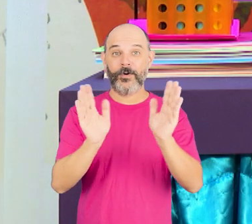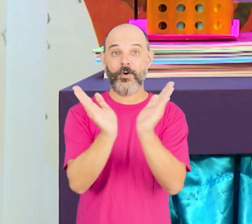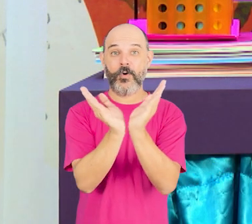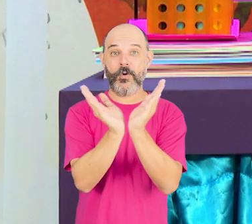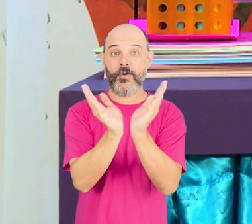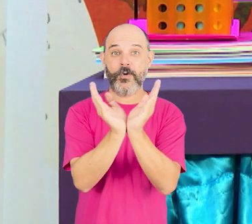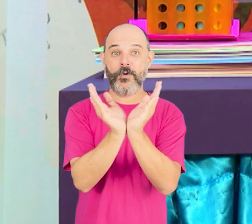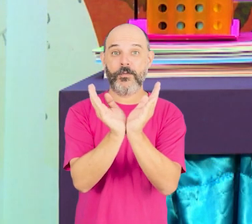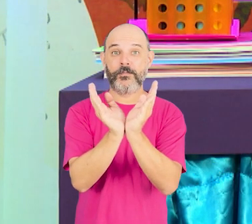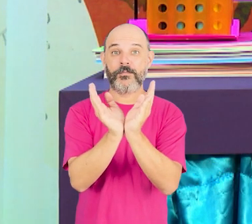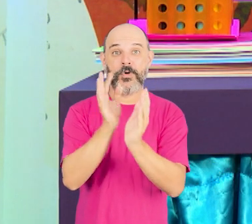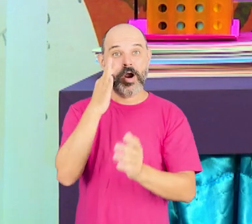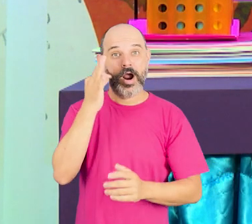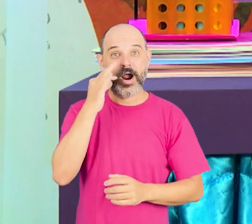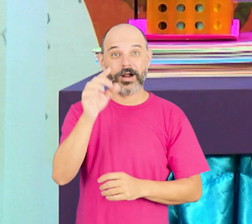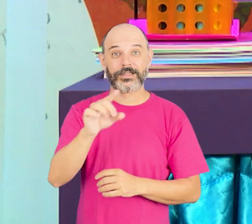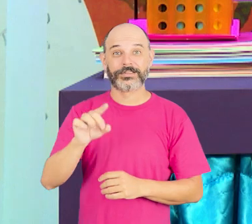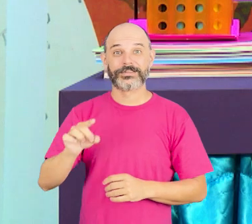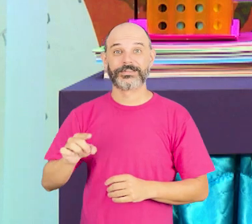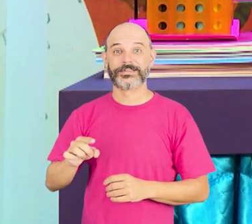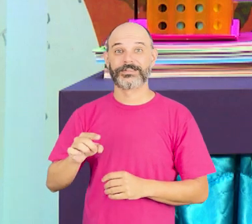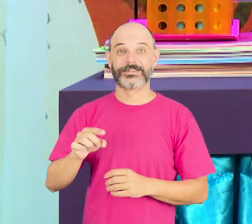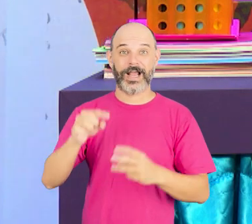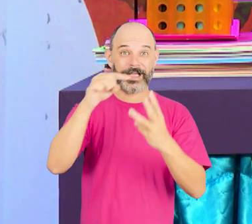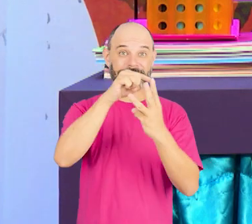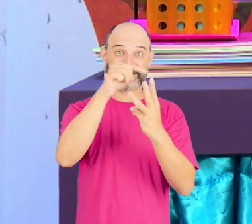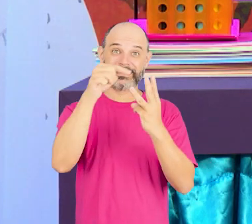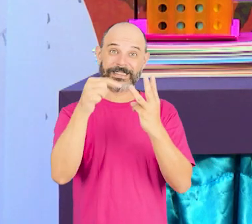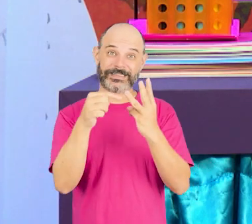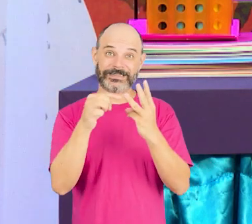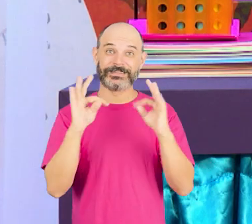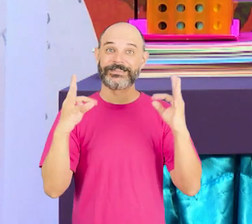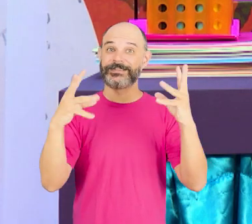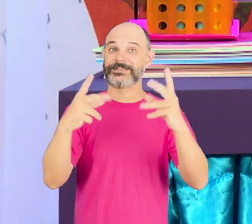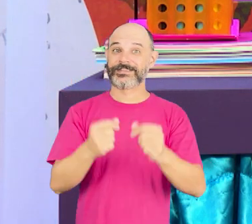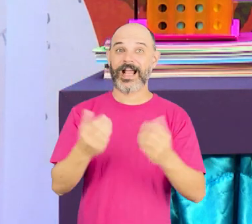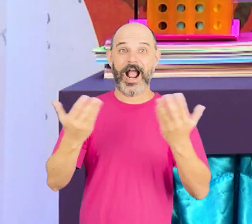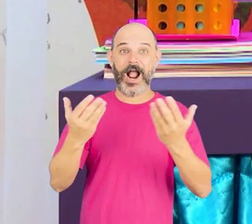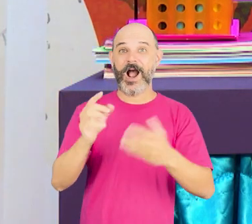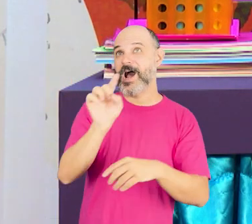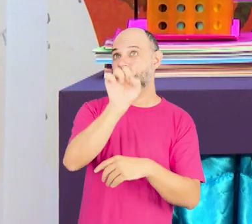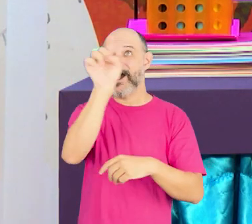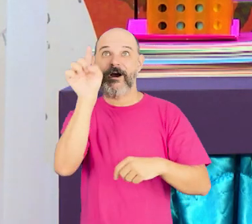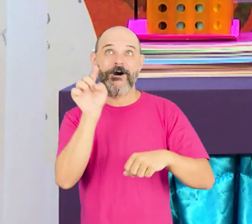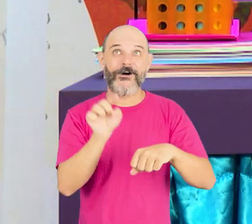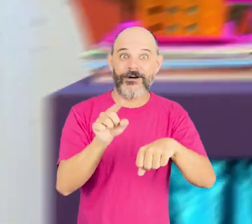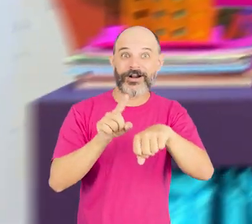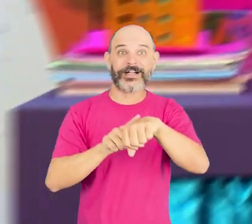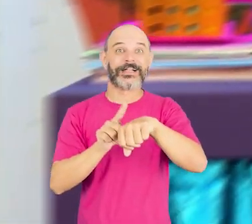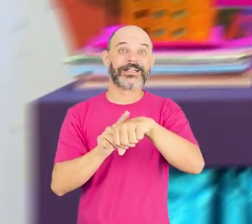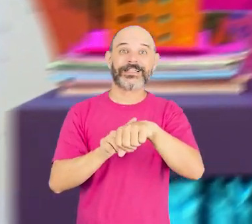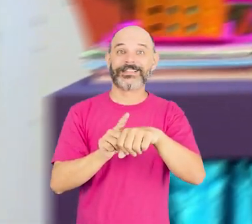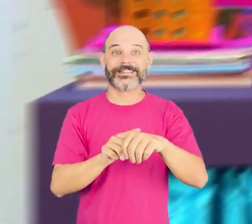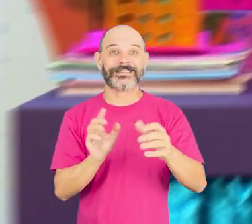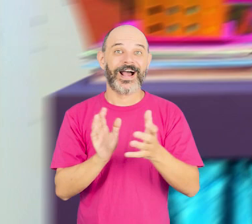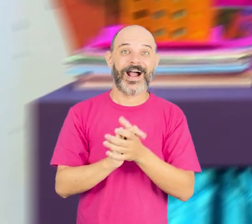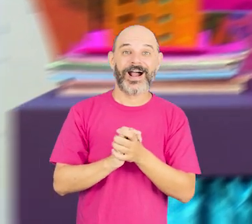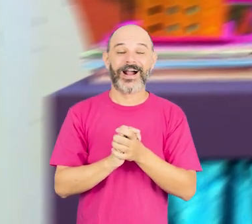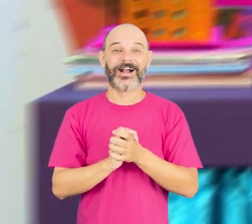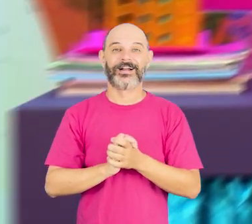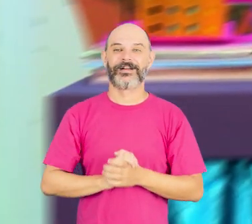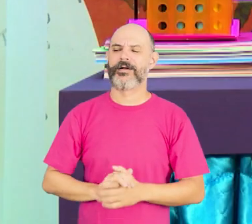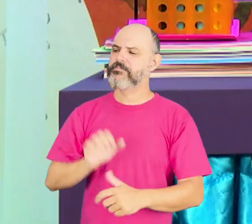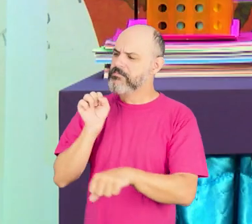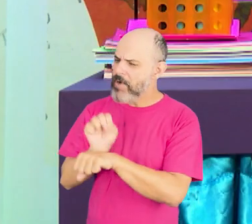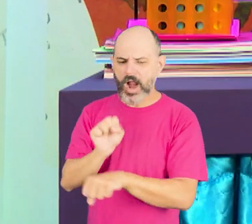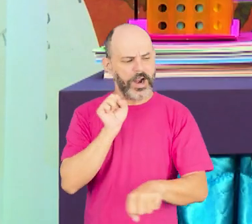Olá, turma do Ratinho! Hoje a nossa turma tá completa! Tá na hora do nosso quiz!